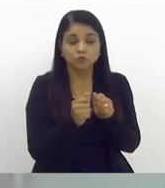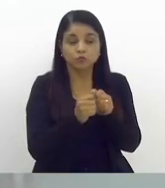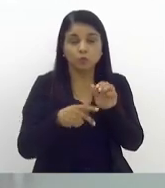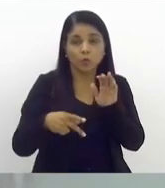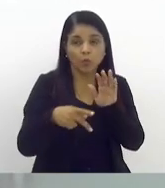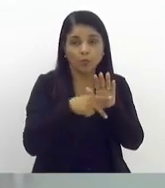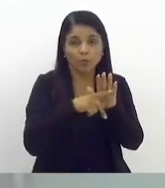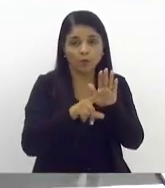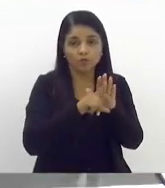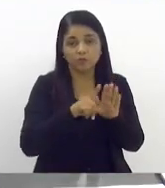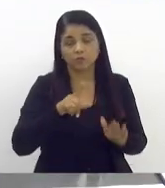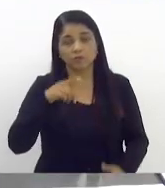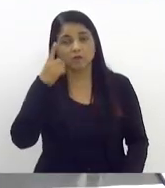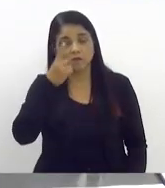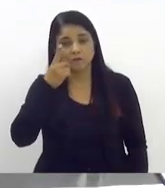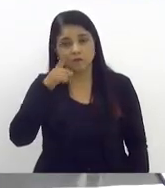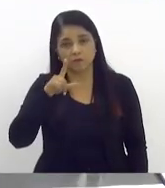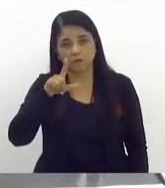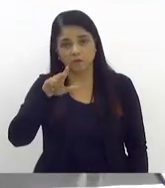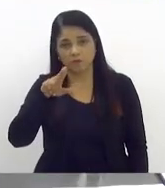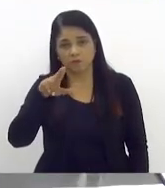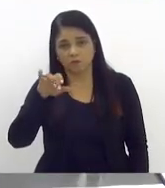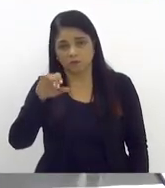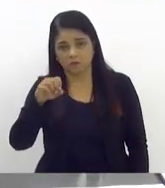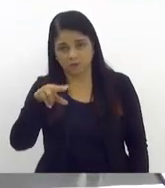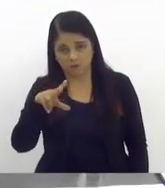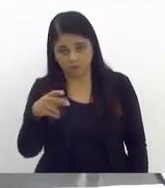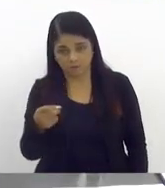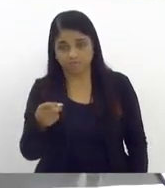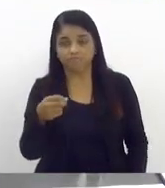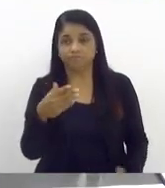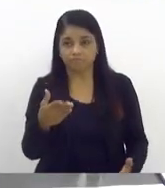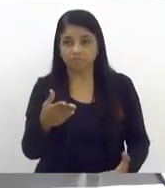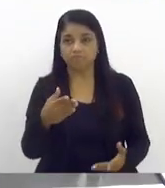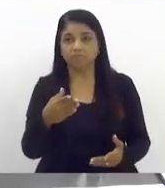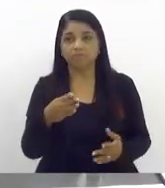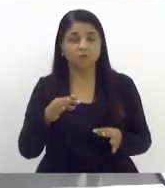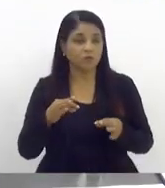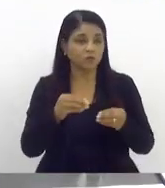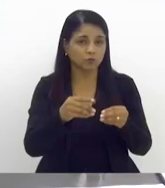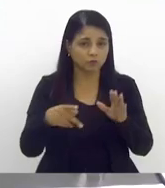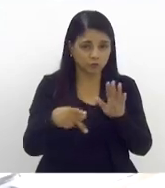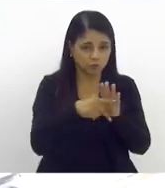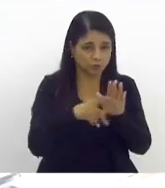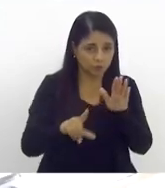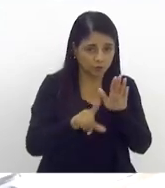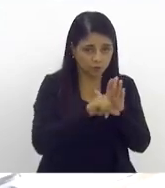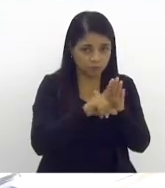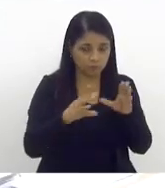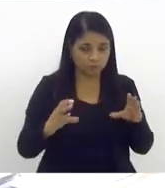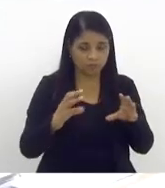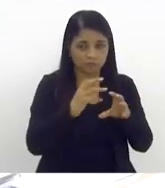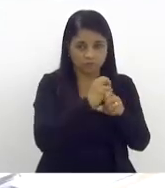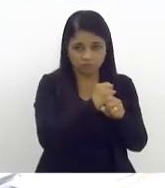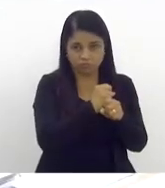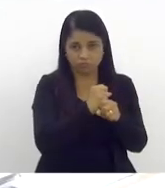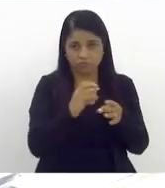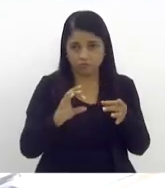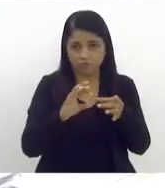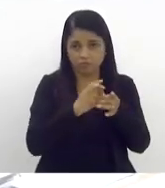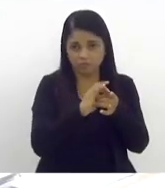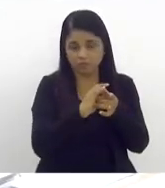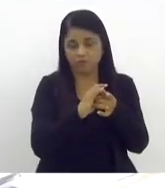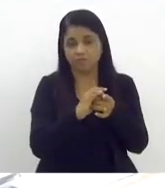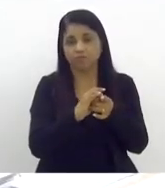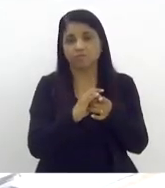Exatamente, que juntou também uma outra anexação com o projeto da deputada Lucinha. Então, na verdade, compilou todos os projetos que versam a alteração da lei de Vossa